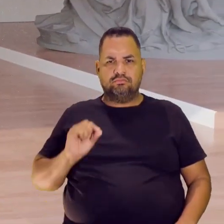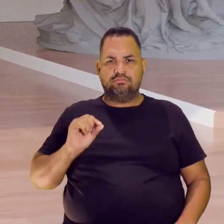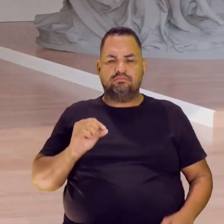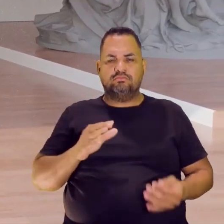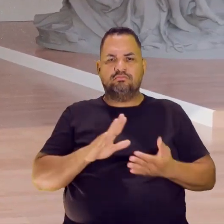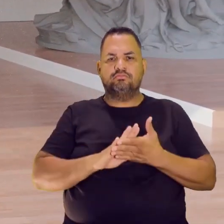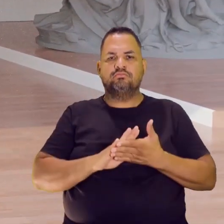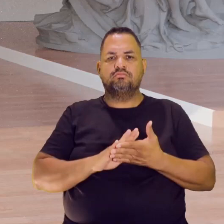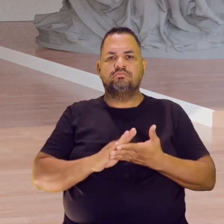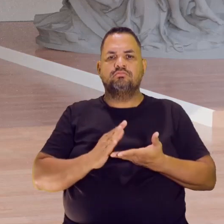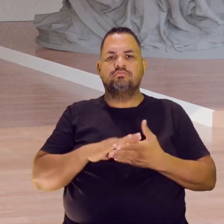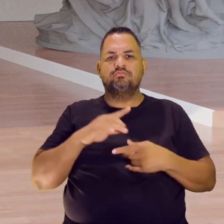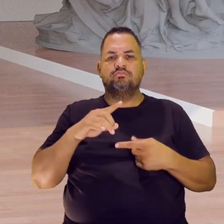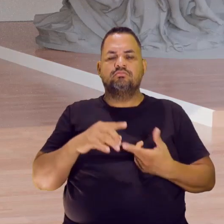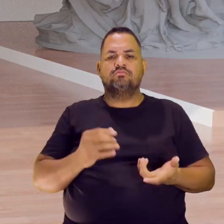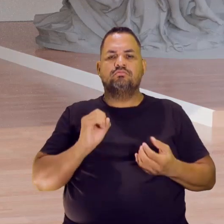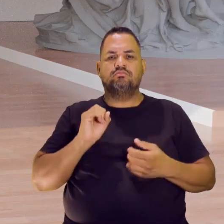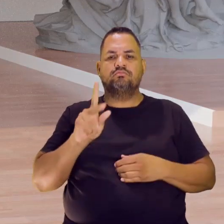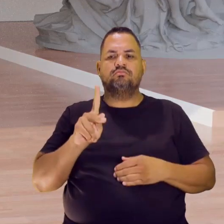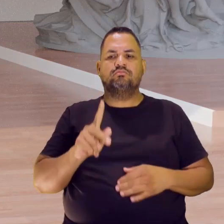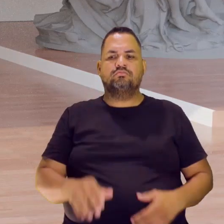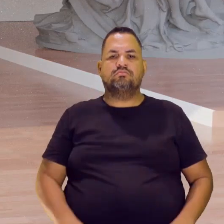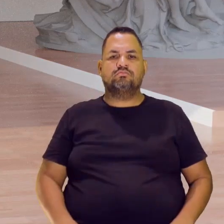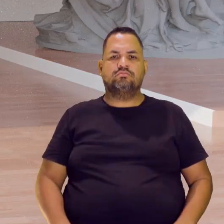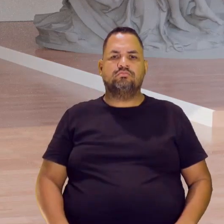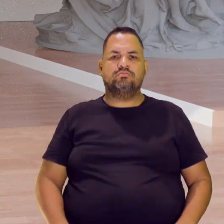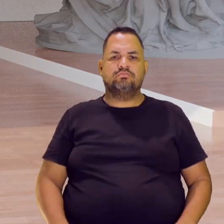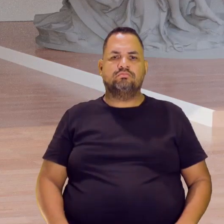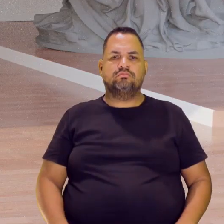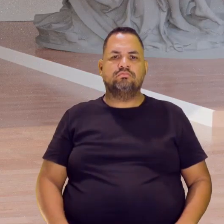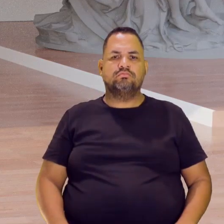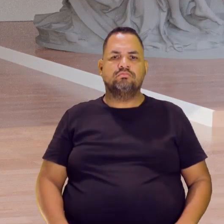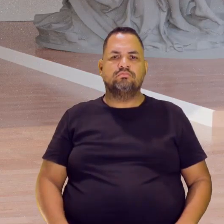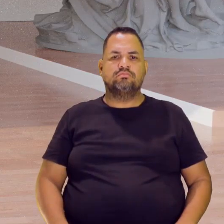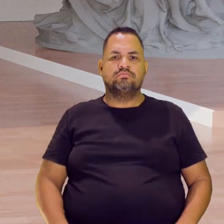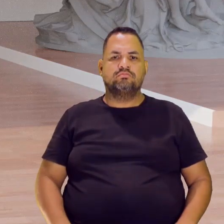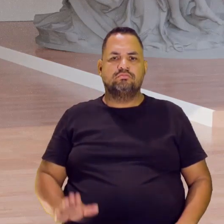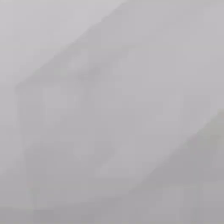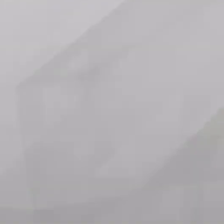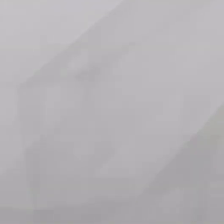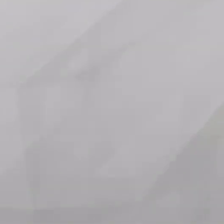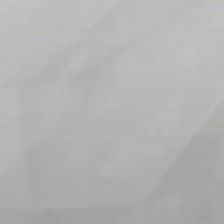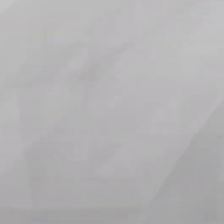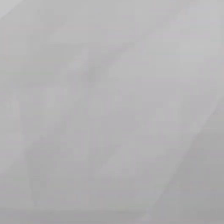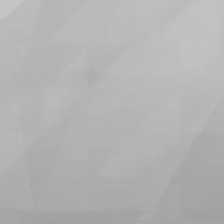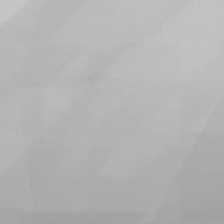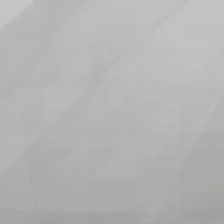missão artística francesa ao Brasil, ok? Então, até a próxima aula. Tchau.